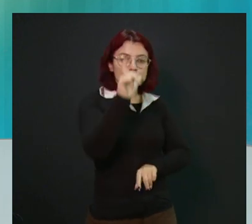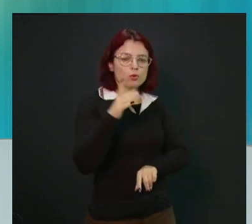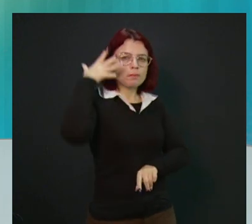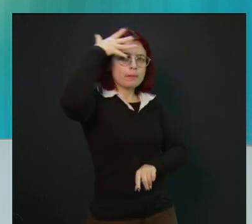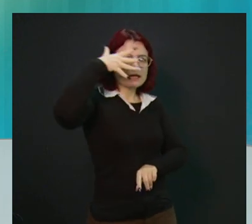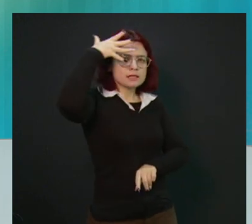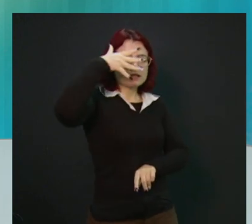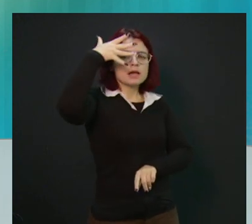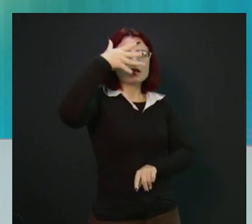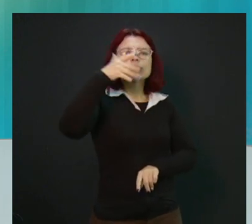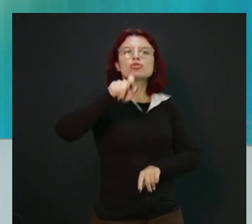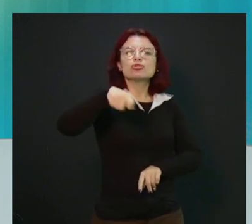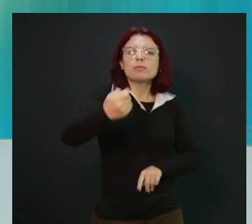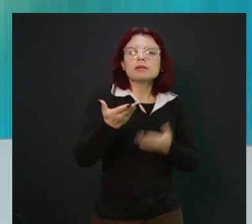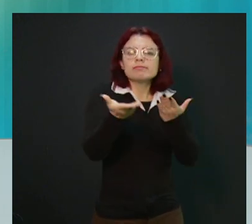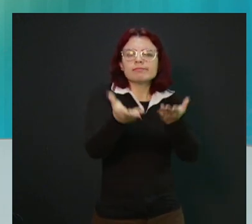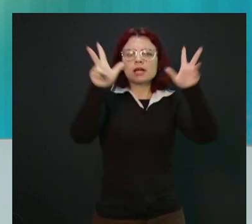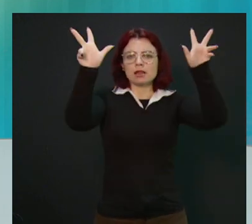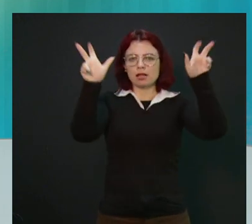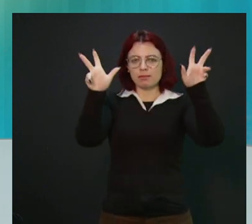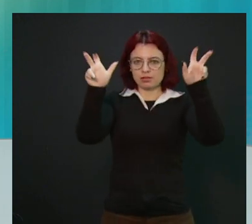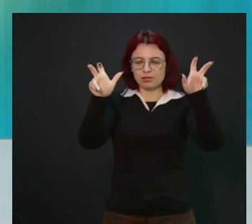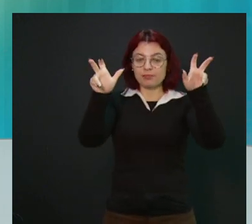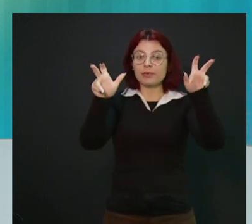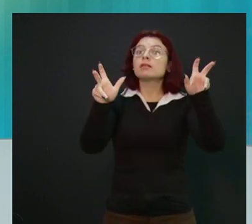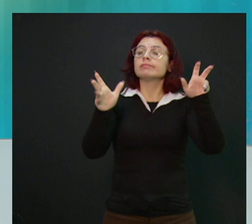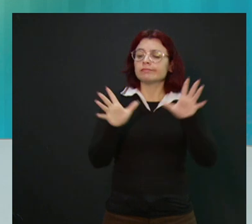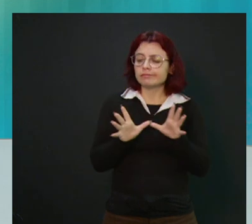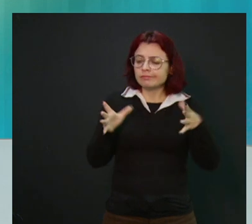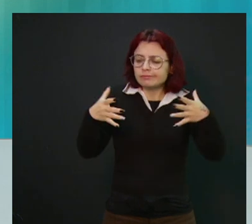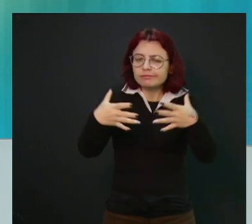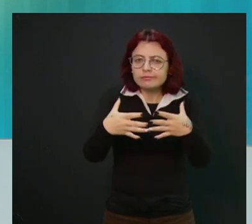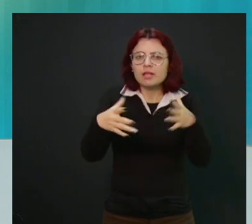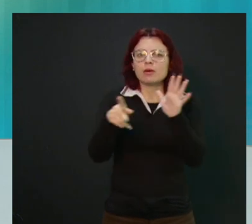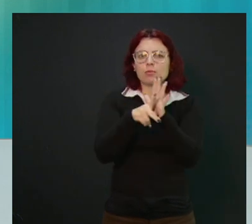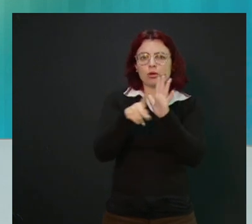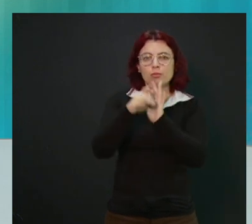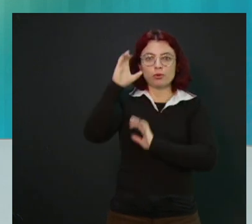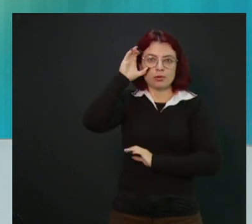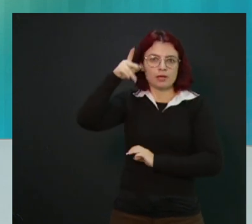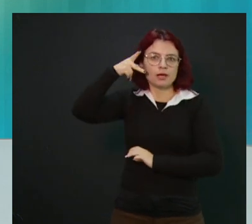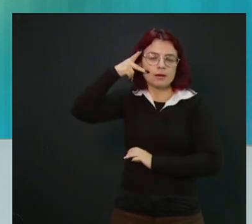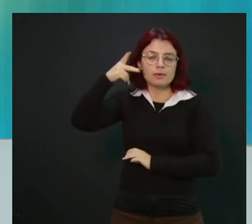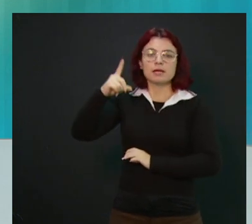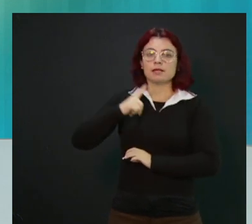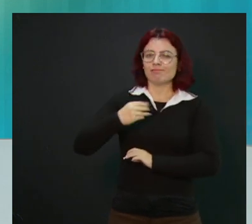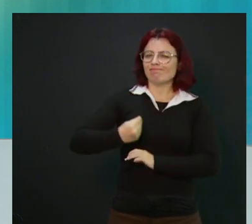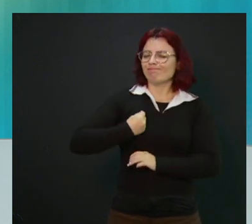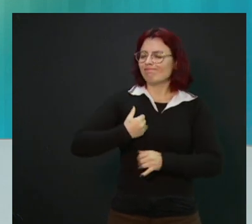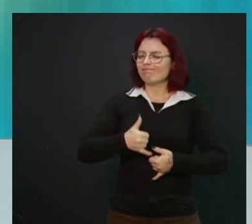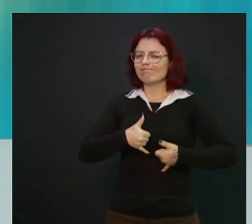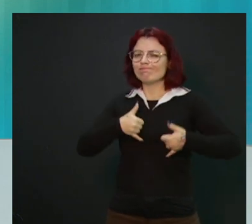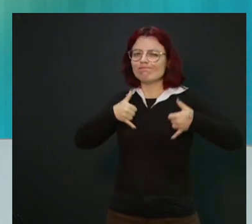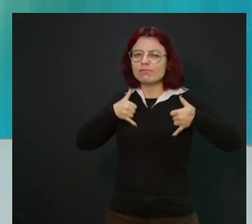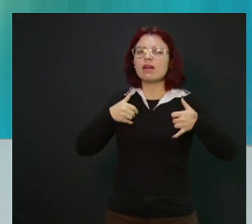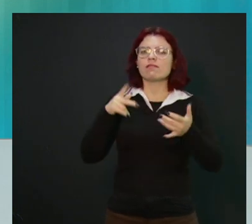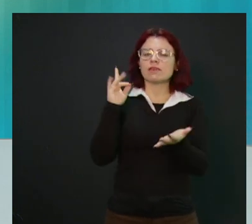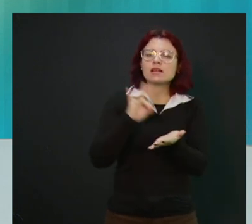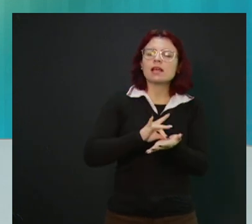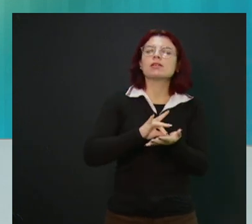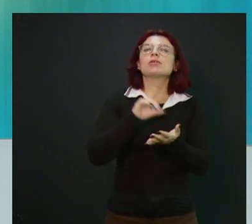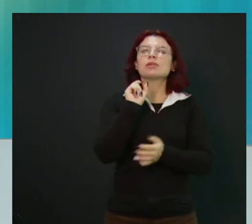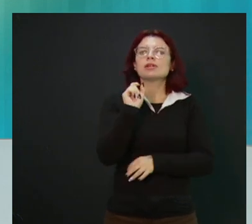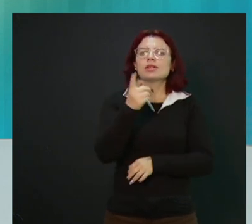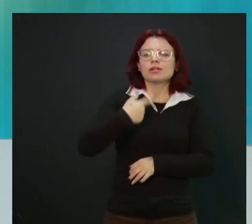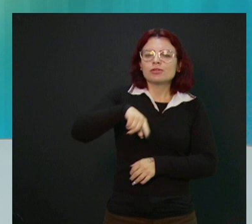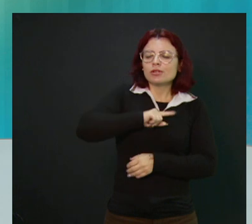sobre essa temática. A equipe do CAP Curitiba está honrada com a